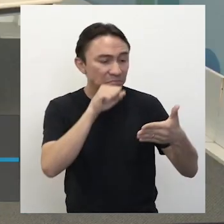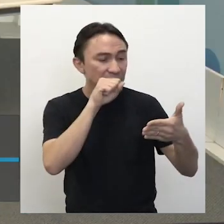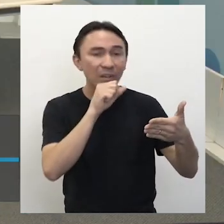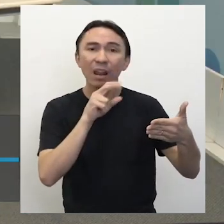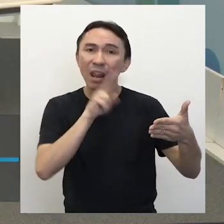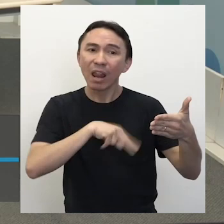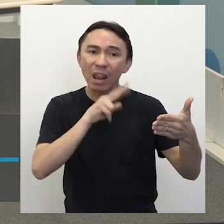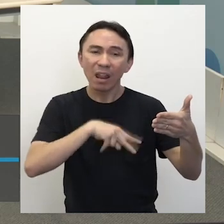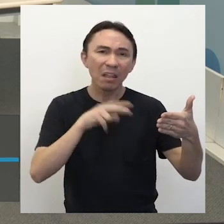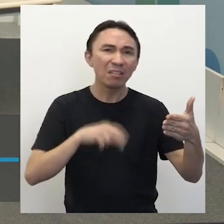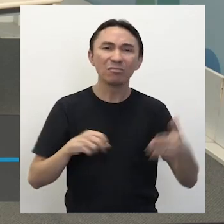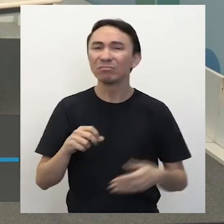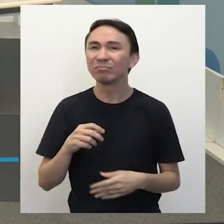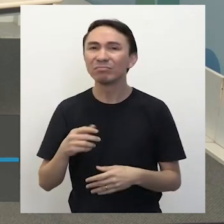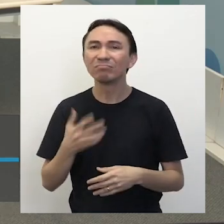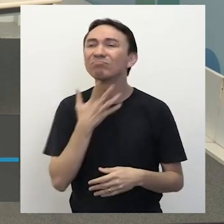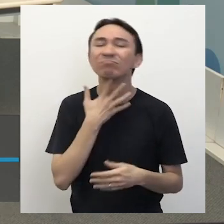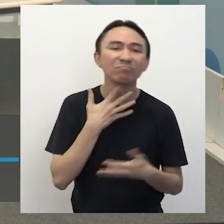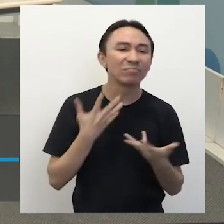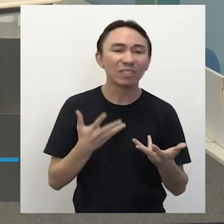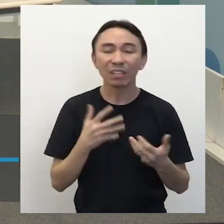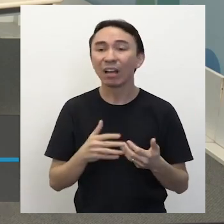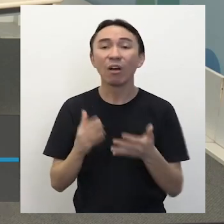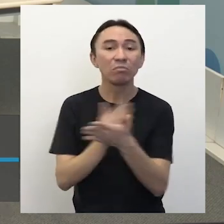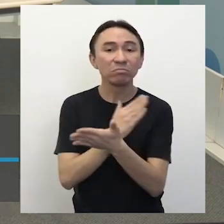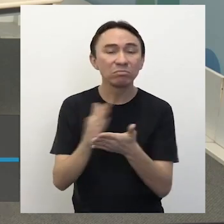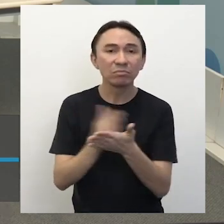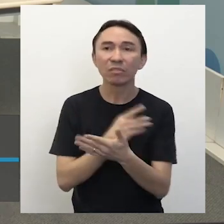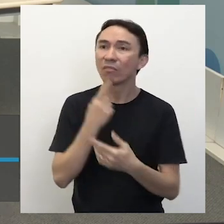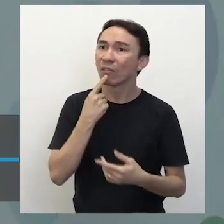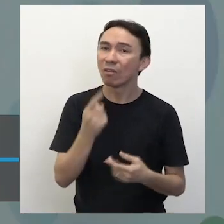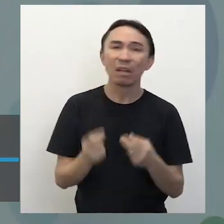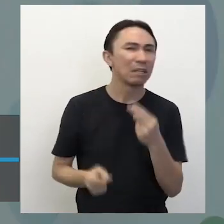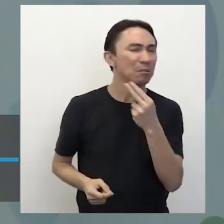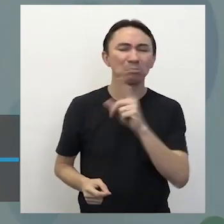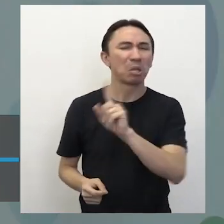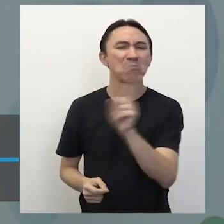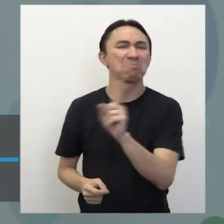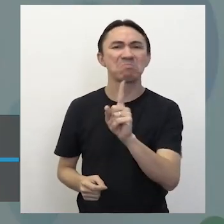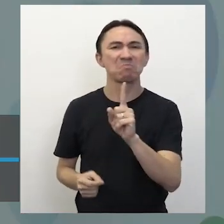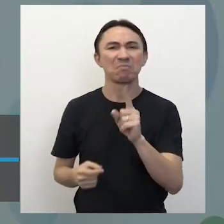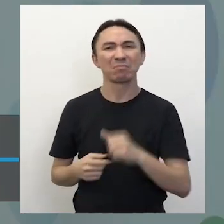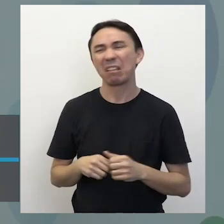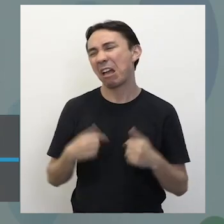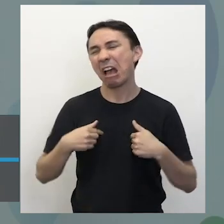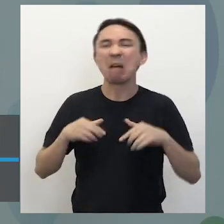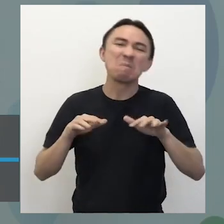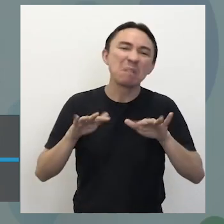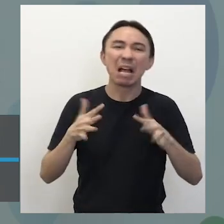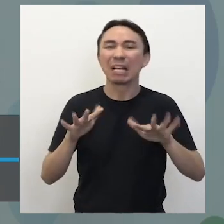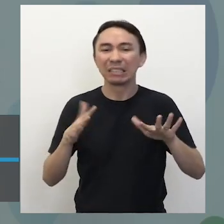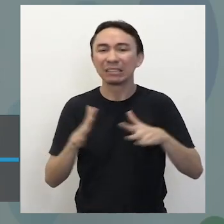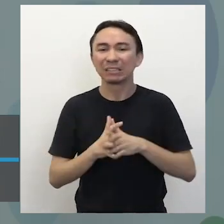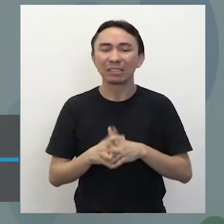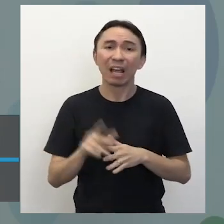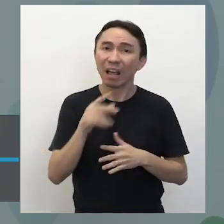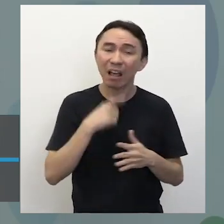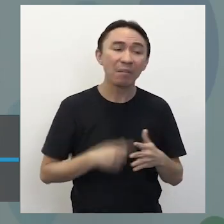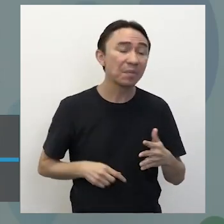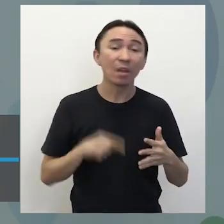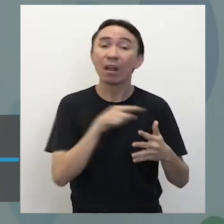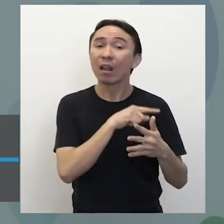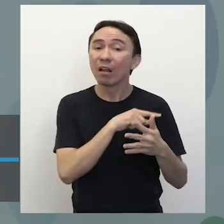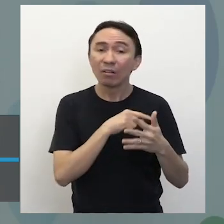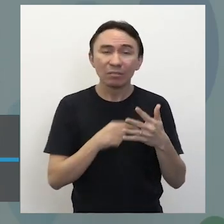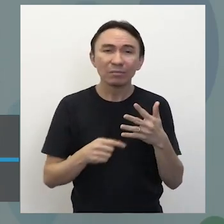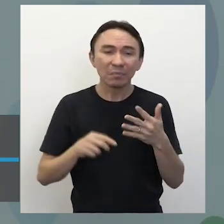falando, não fiquei não, mais ou menos, tal. Cara, olha, esse livro alienista, gente, dói de tão bom. Aqui é um livro que é um conto, né? Um conto